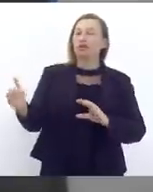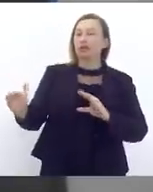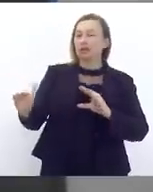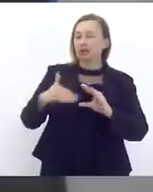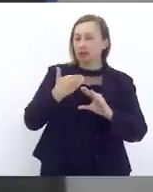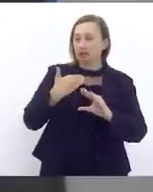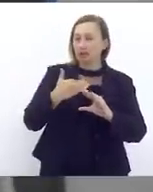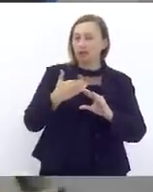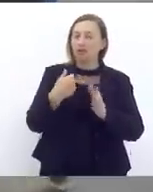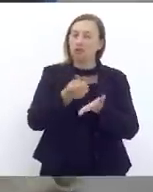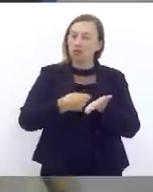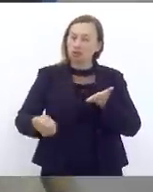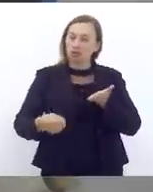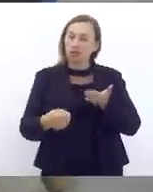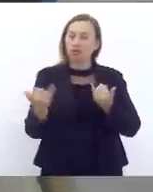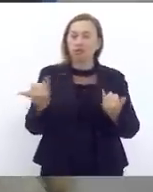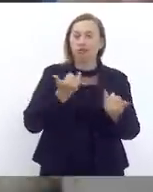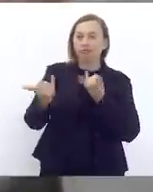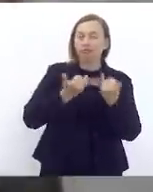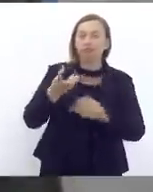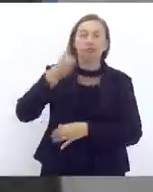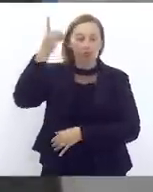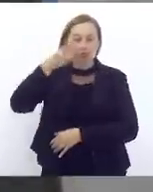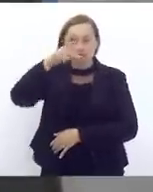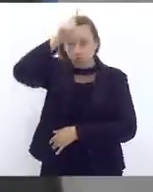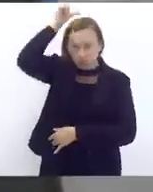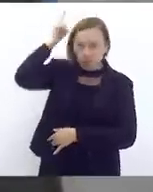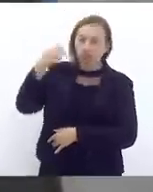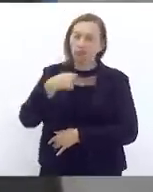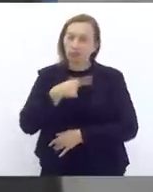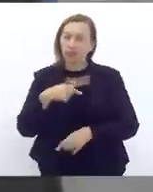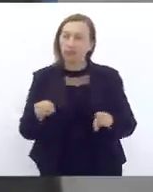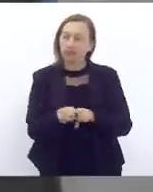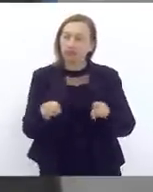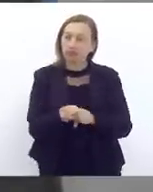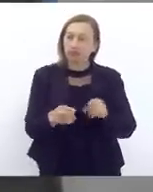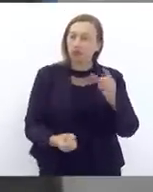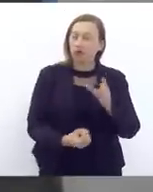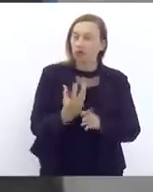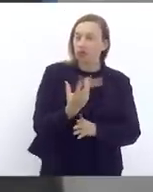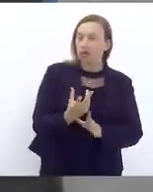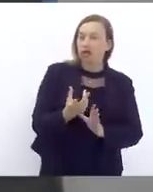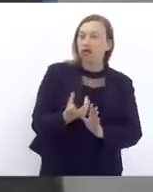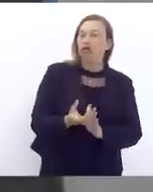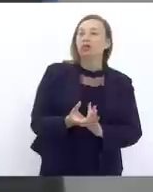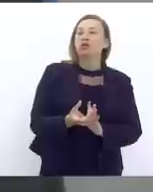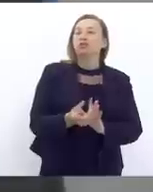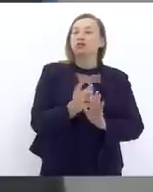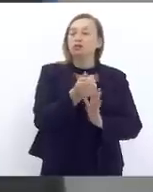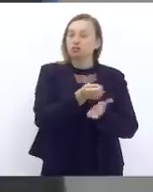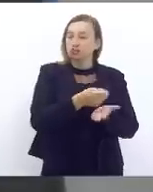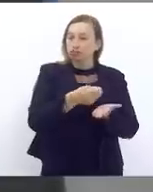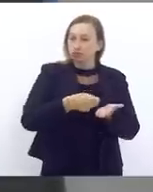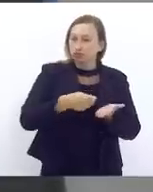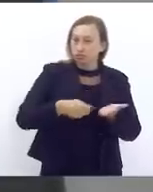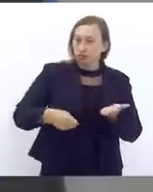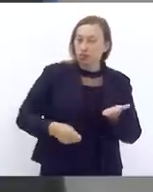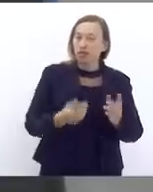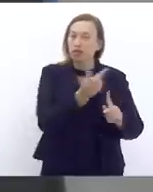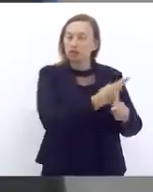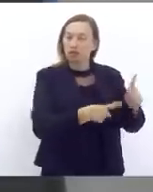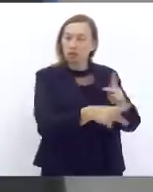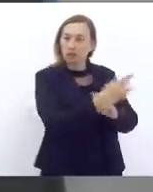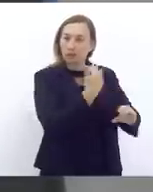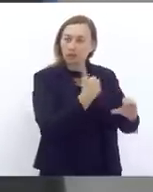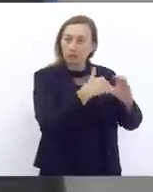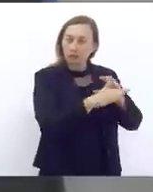as informações e o deputado Municipal e eu vamos também formalizar dois questionamentos por escrito ao Rio previdência